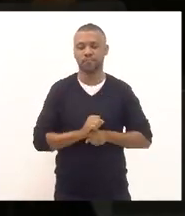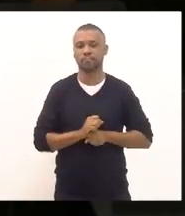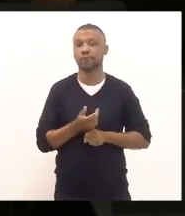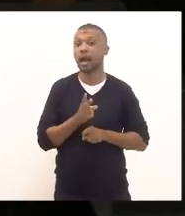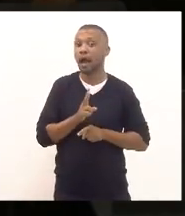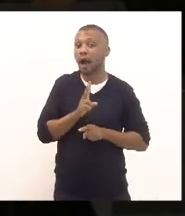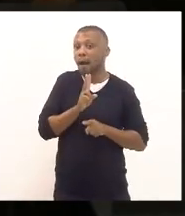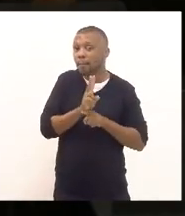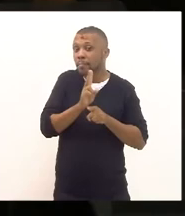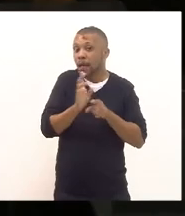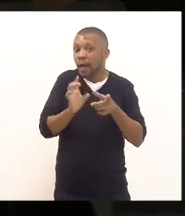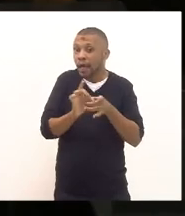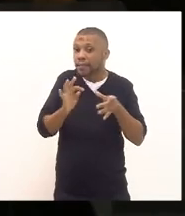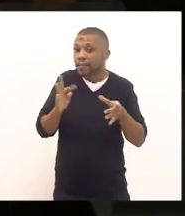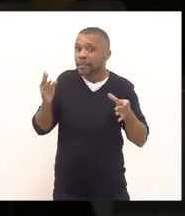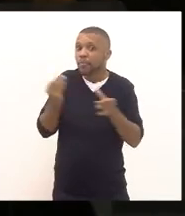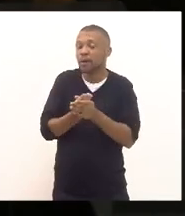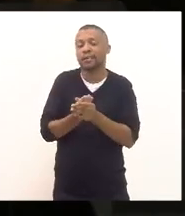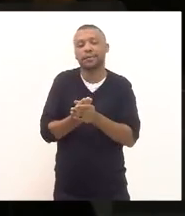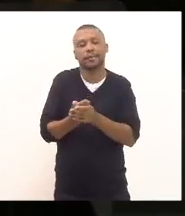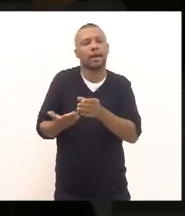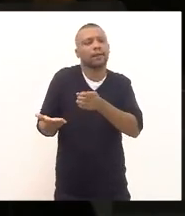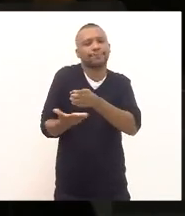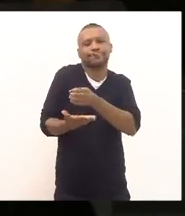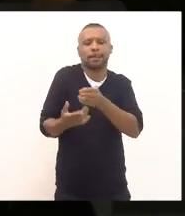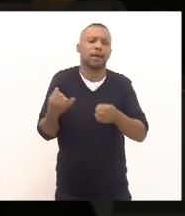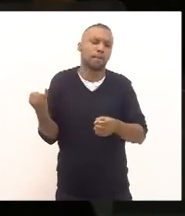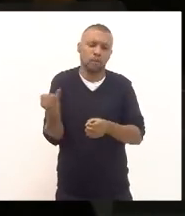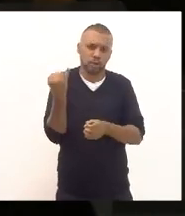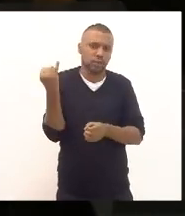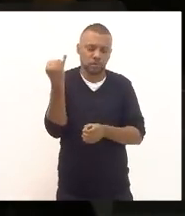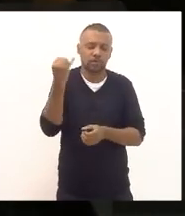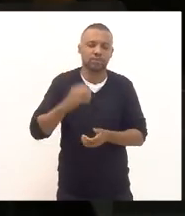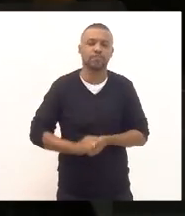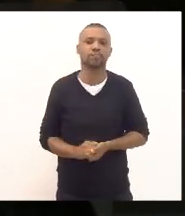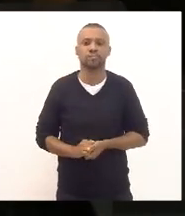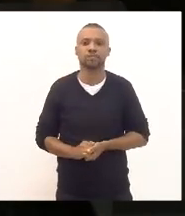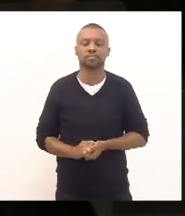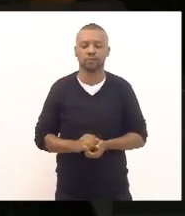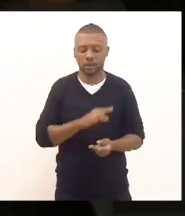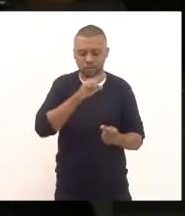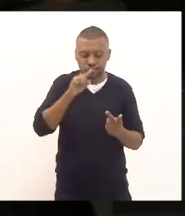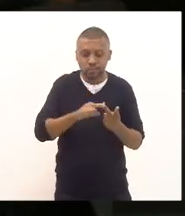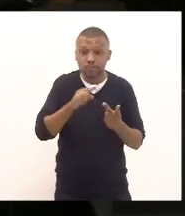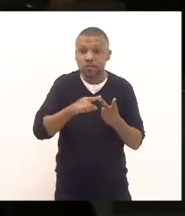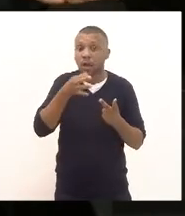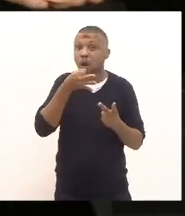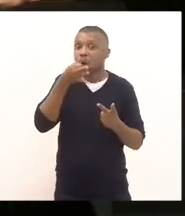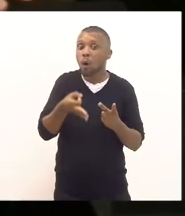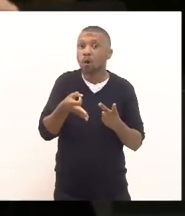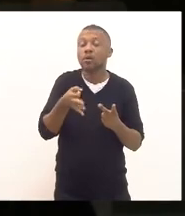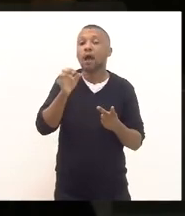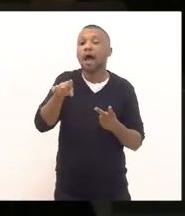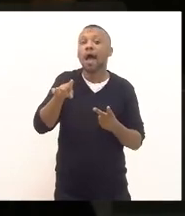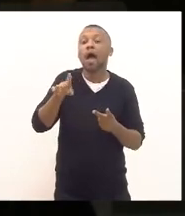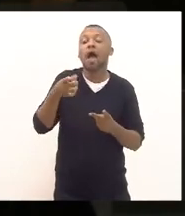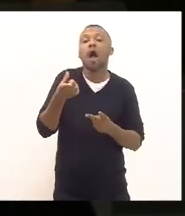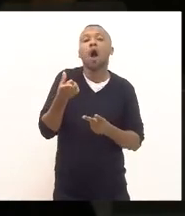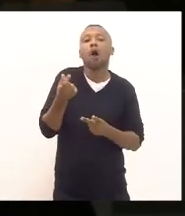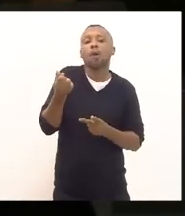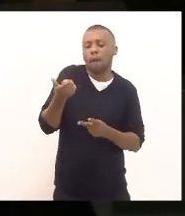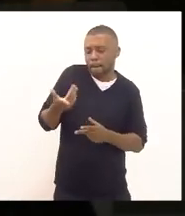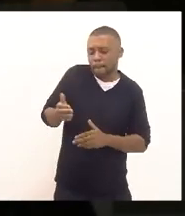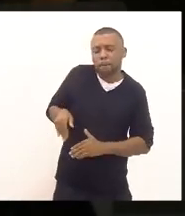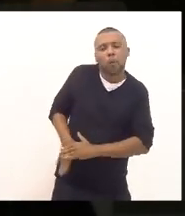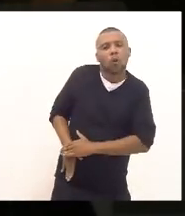do Estado democrático de direito fundamental Fundamental e outro é o bolso do cidadão